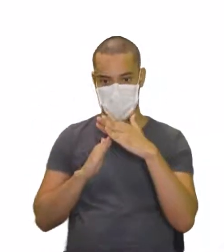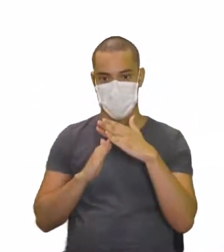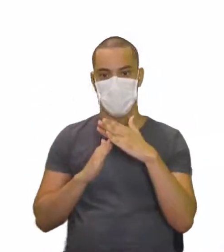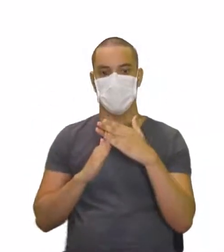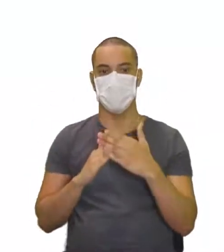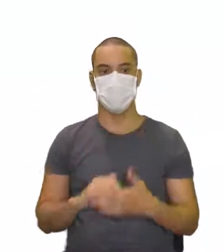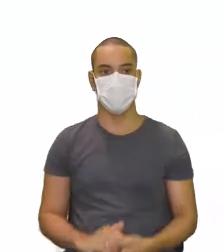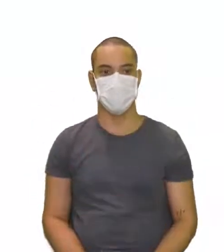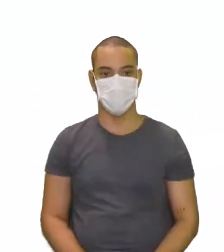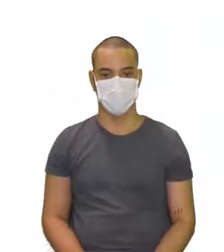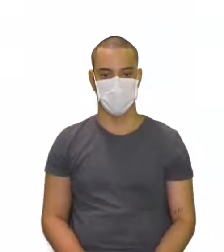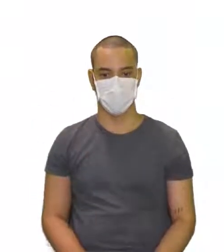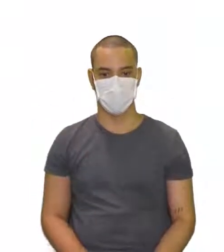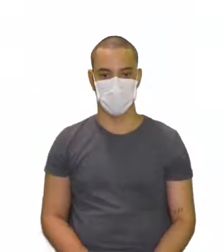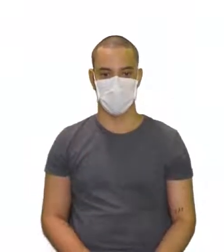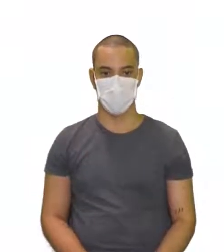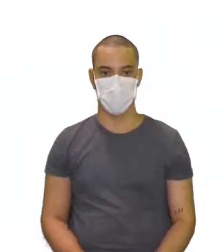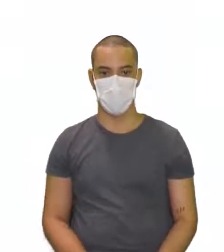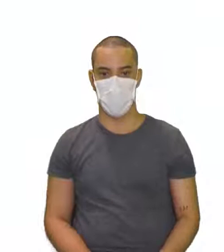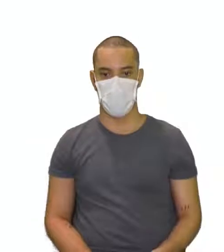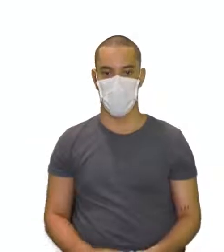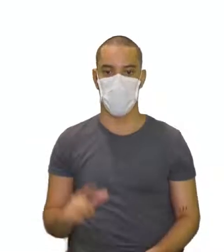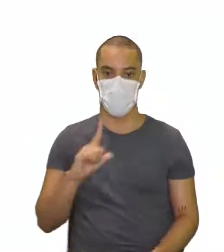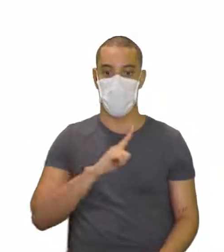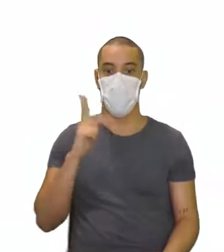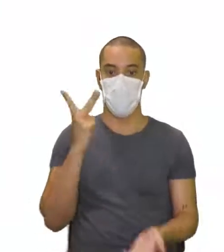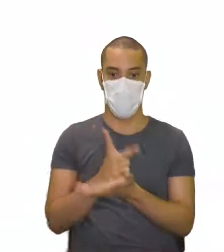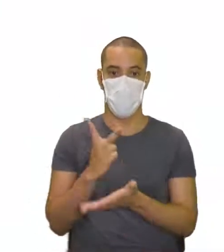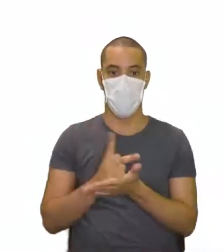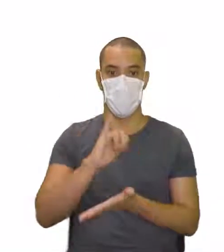está aqui, essa corrente máxima, ela vai ser